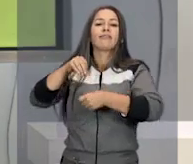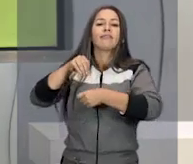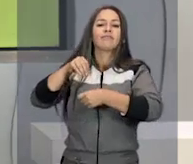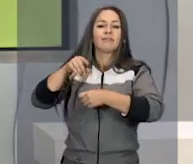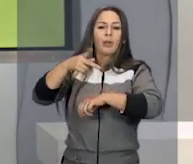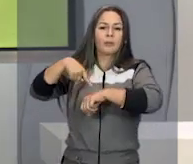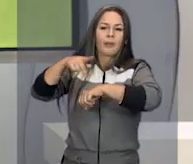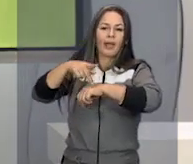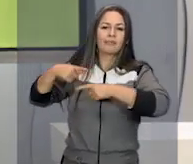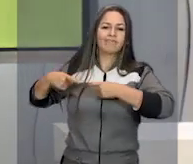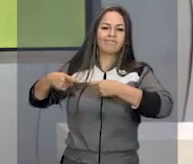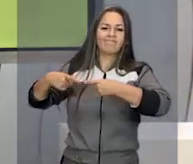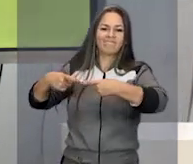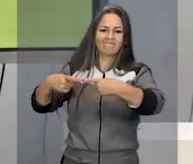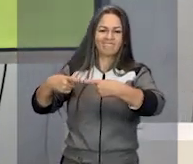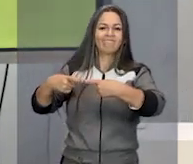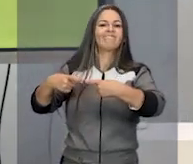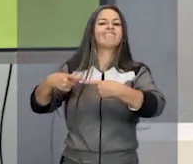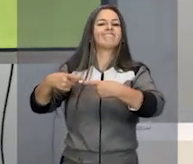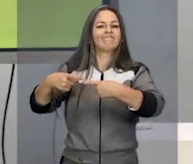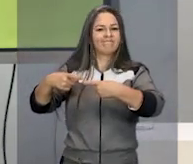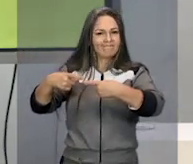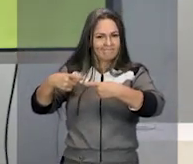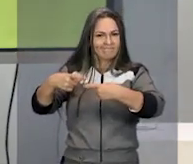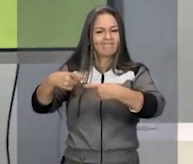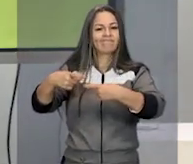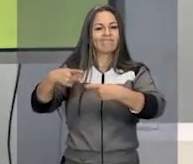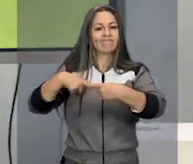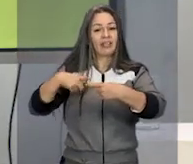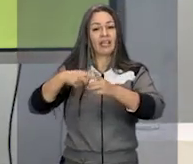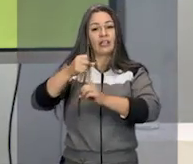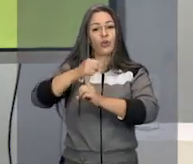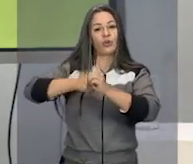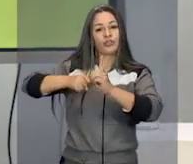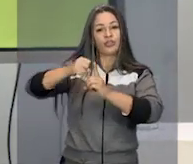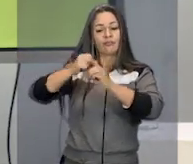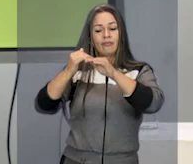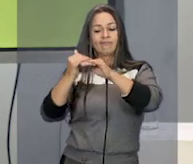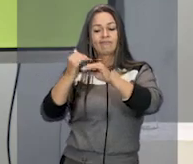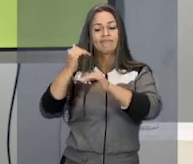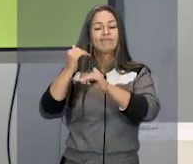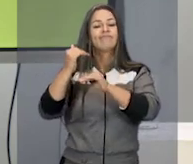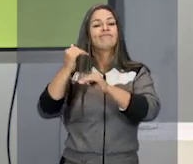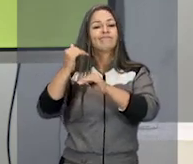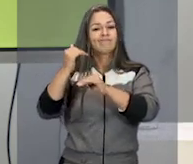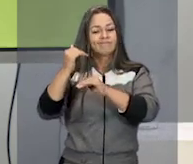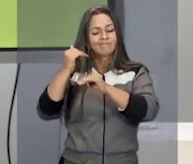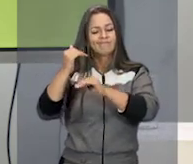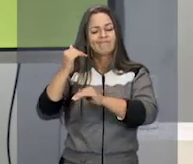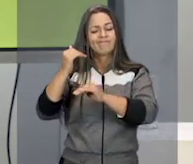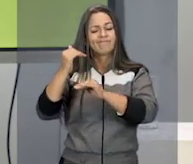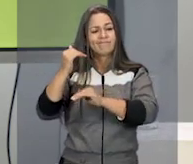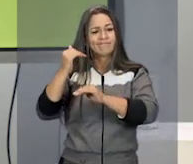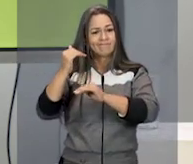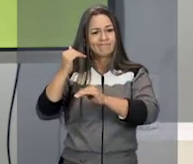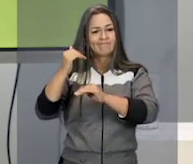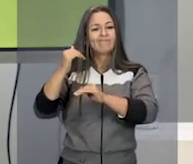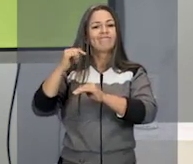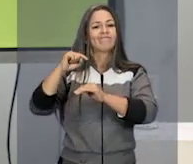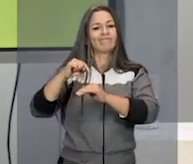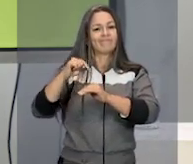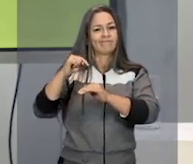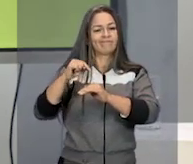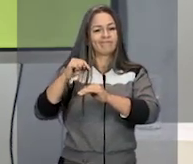civil, cada vez mais os indicadores socioeconômicos deles têm enfraquecido, eles estão despencando nessa